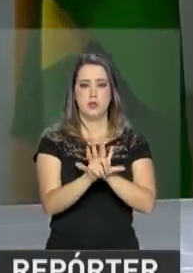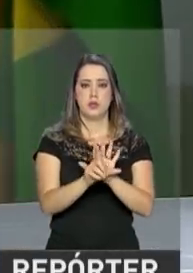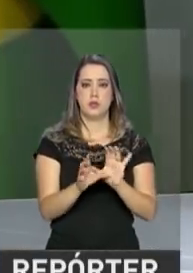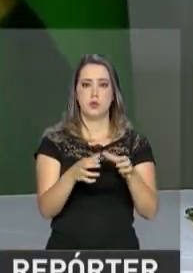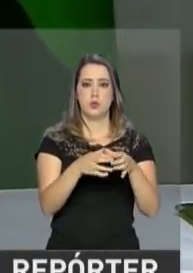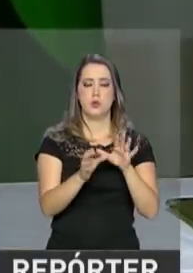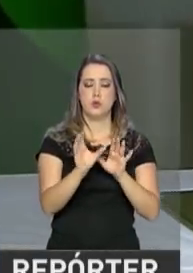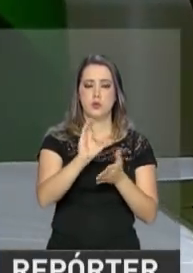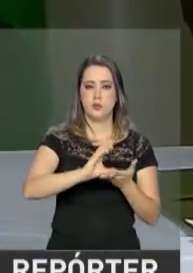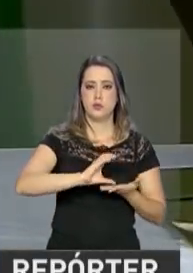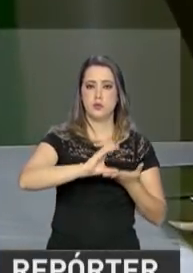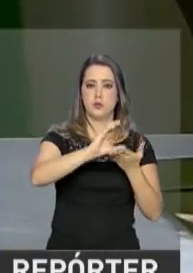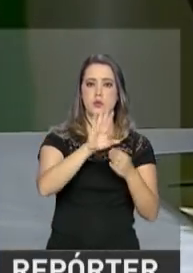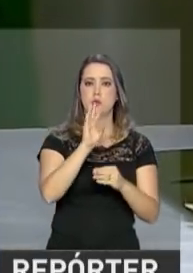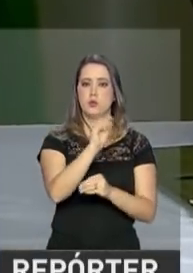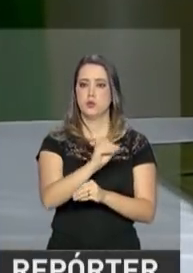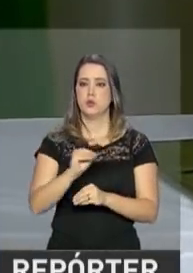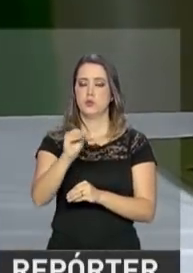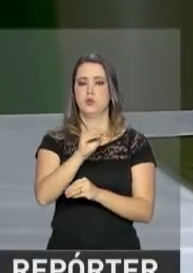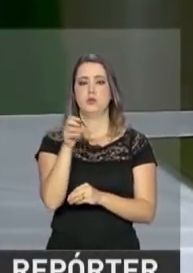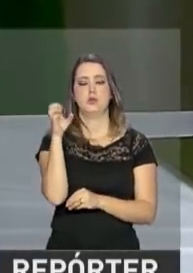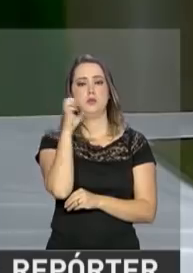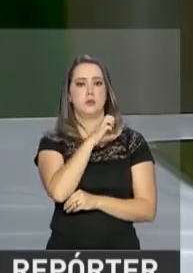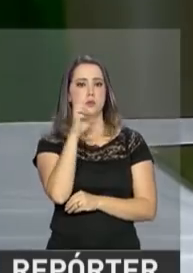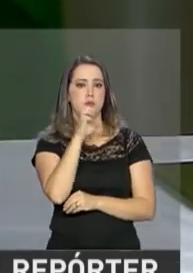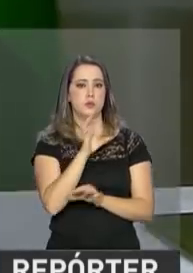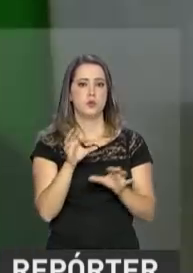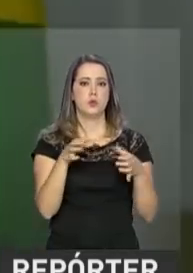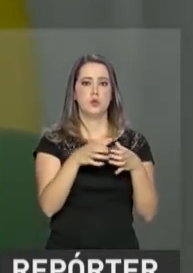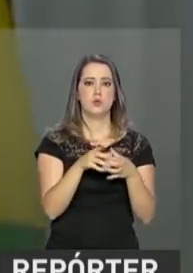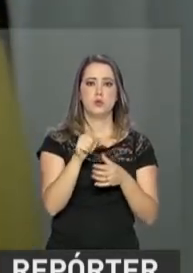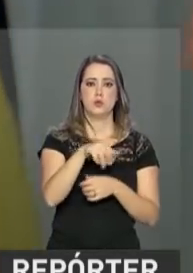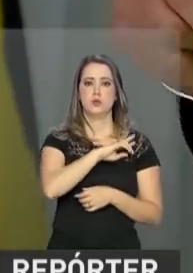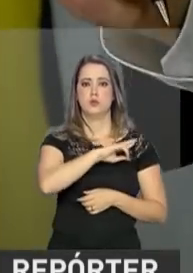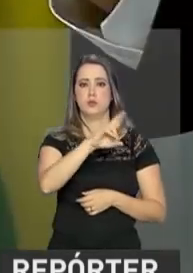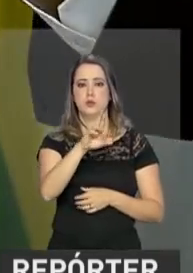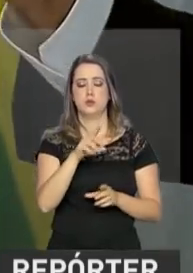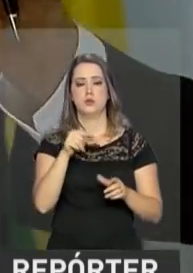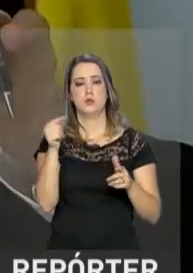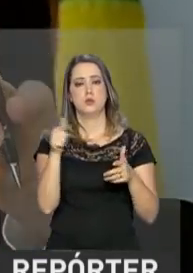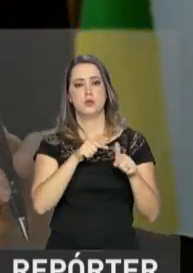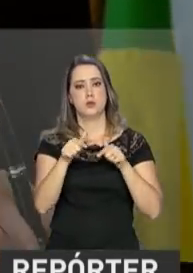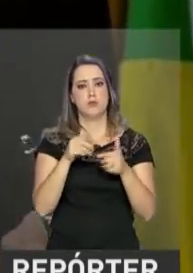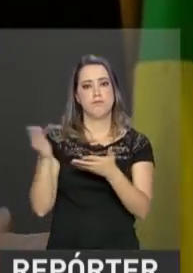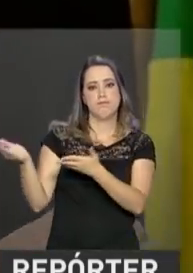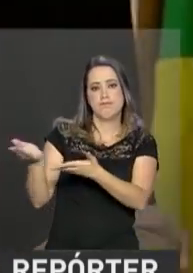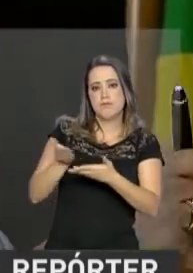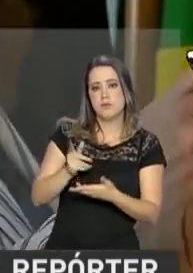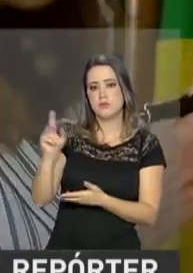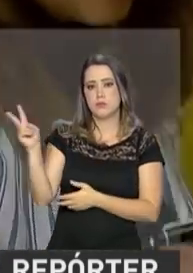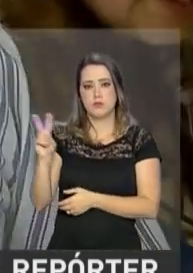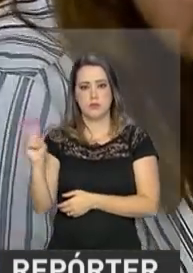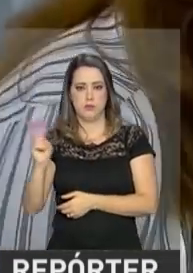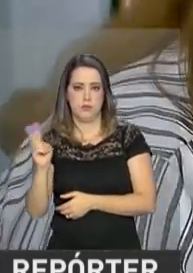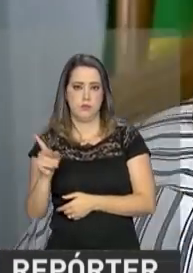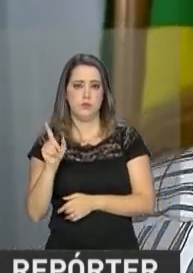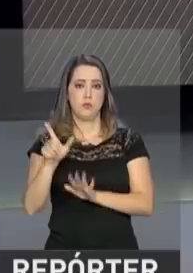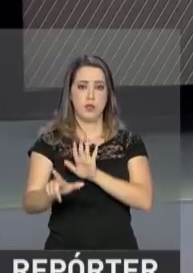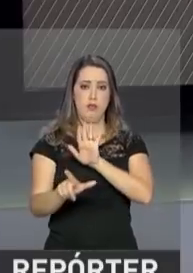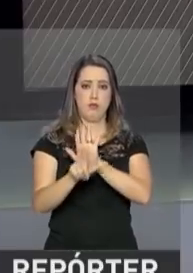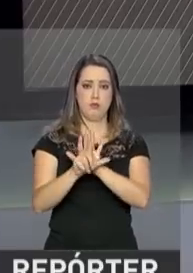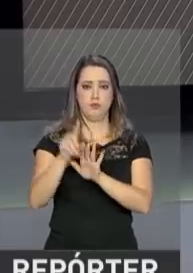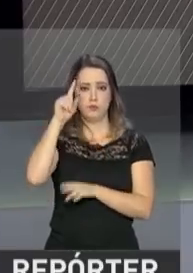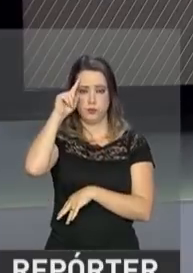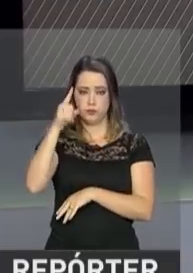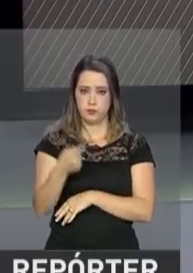federal de assistência emergencial o comitê vai ser responsável pelas medidas de acolhimento aos imigrantes da venezuela